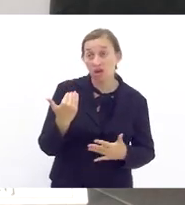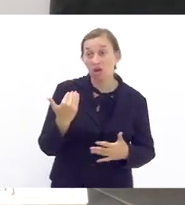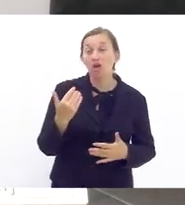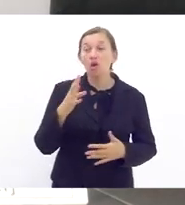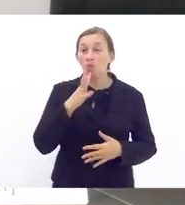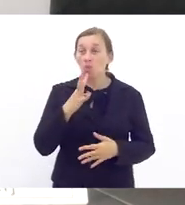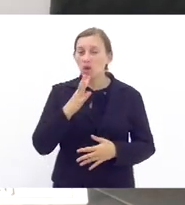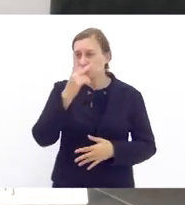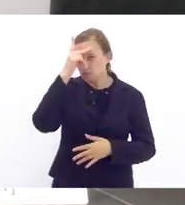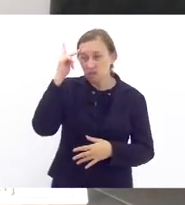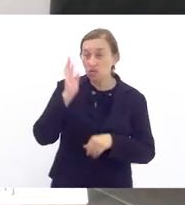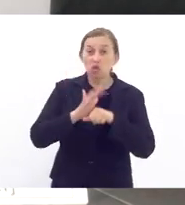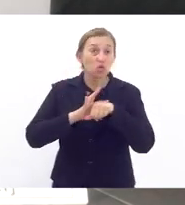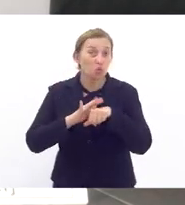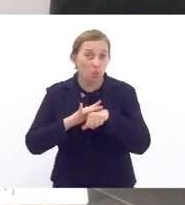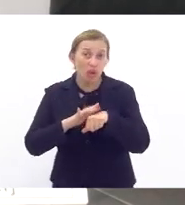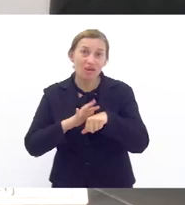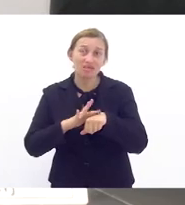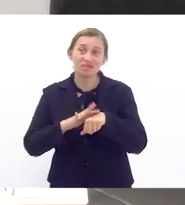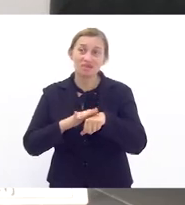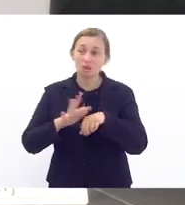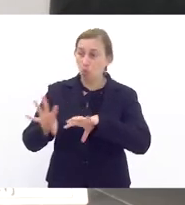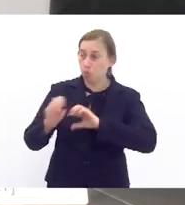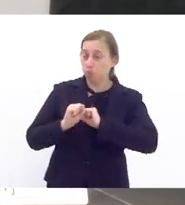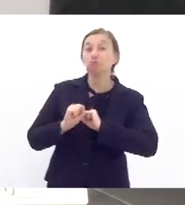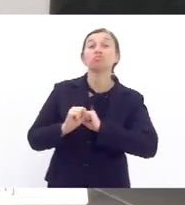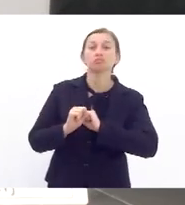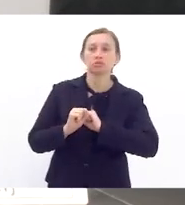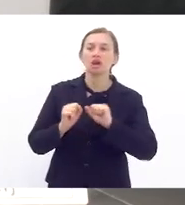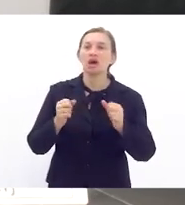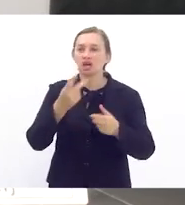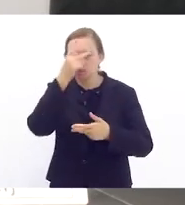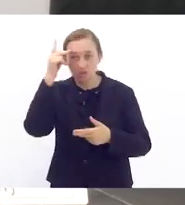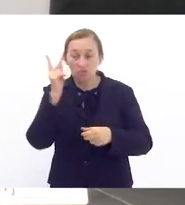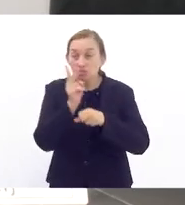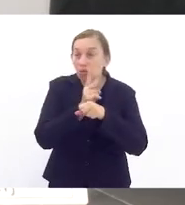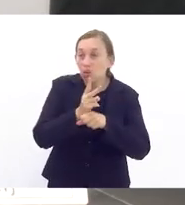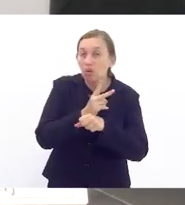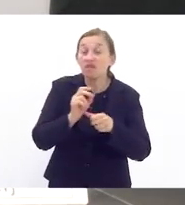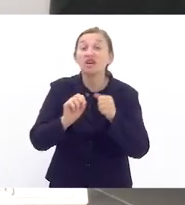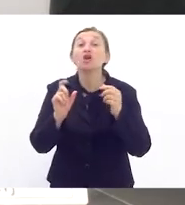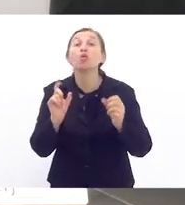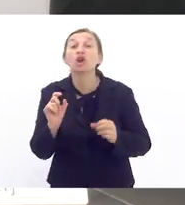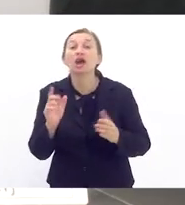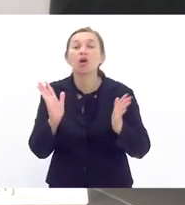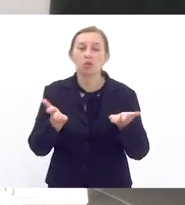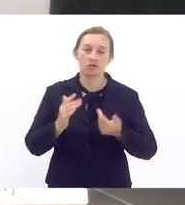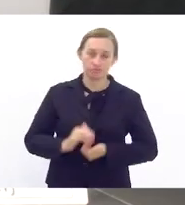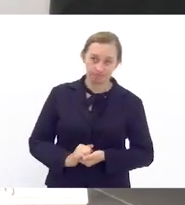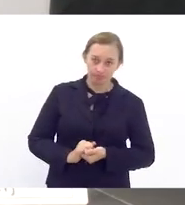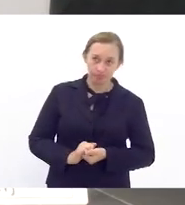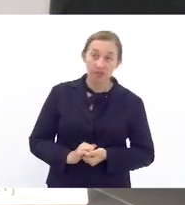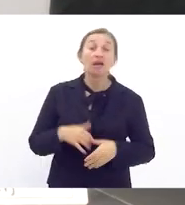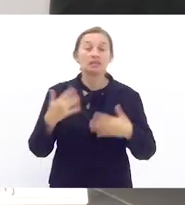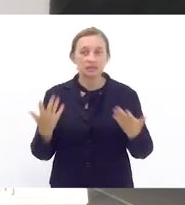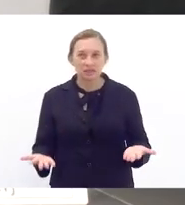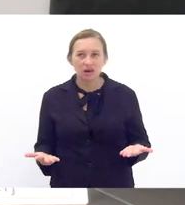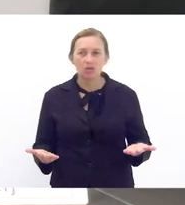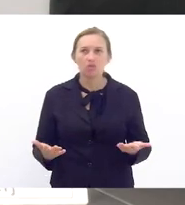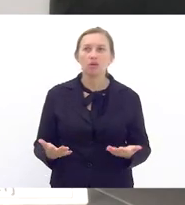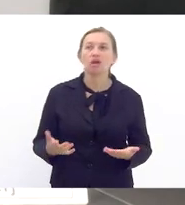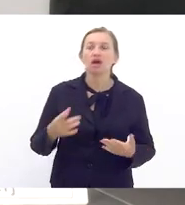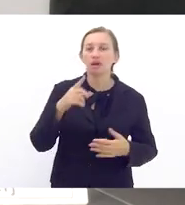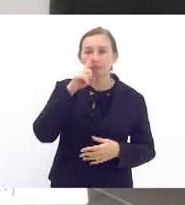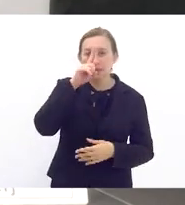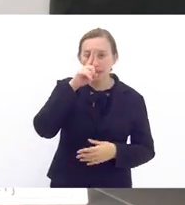que adoece com isso. As pessoas me procuram muito, como é que faz agora? Então, essa coisa é de